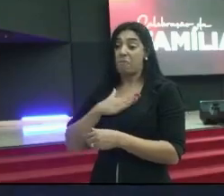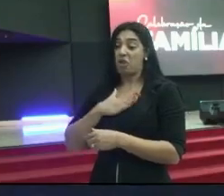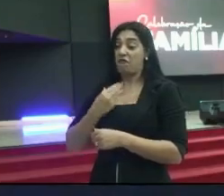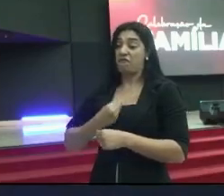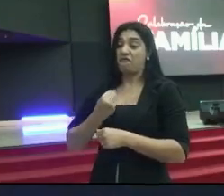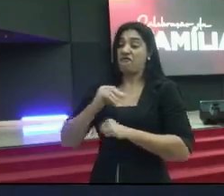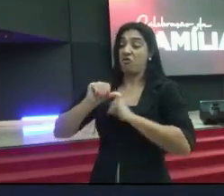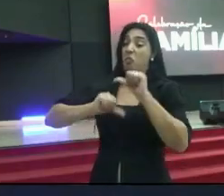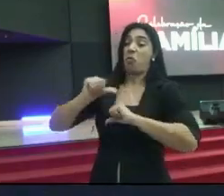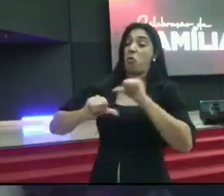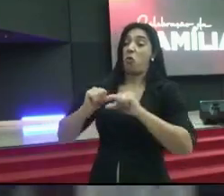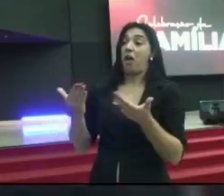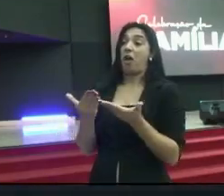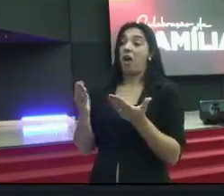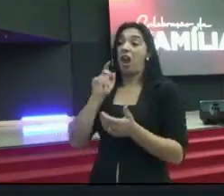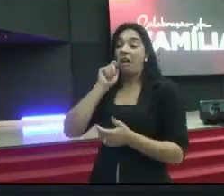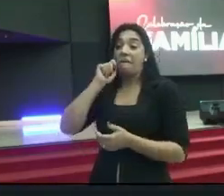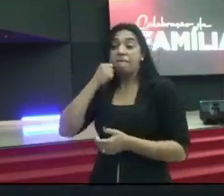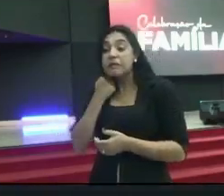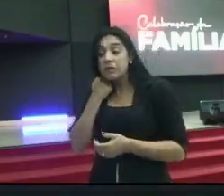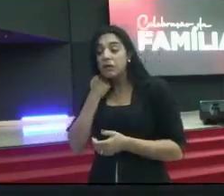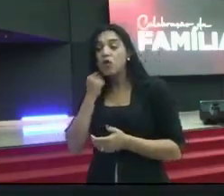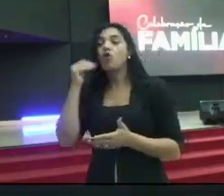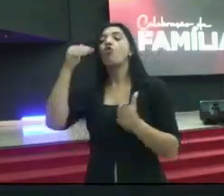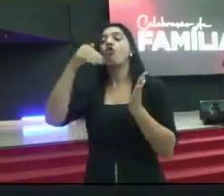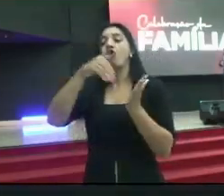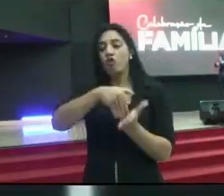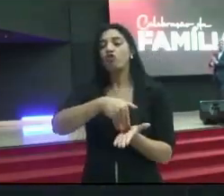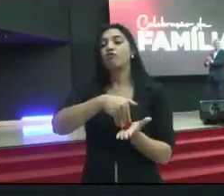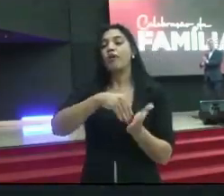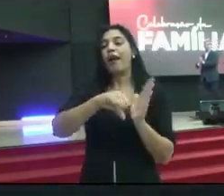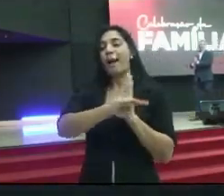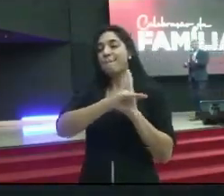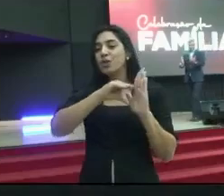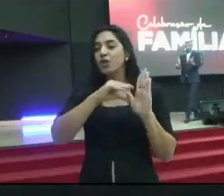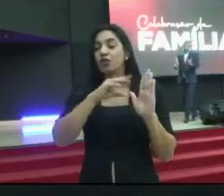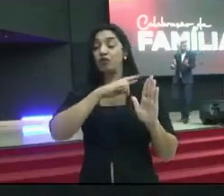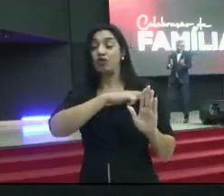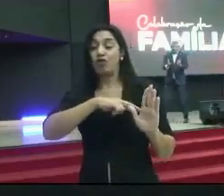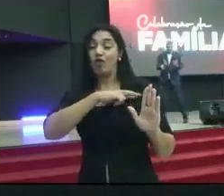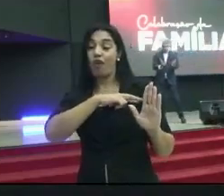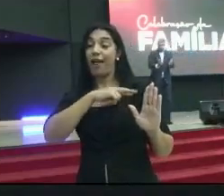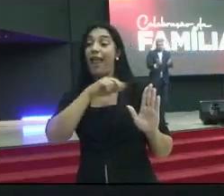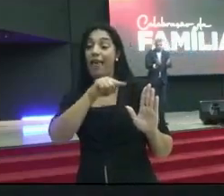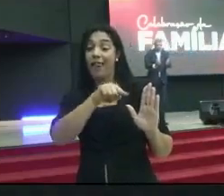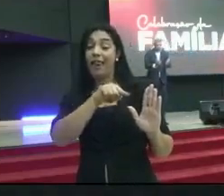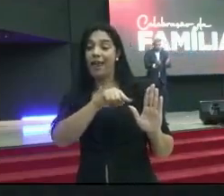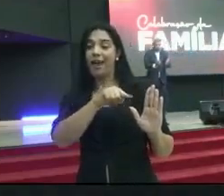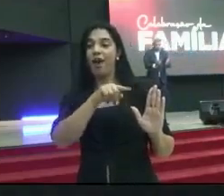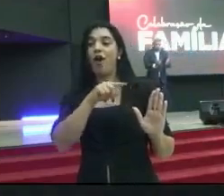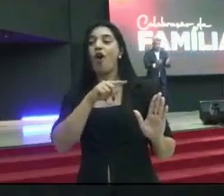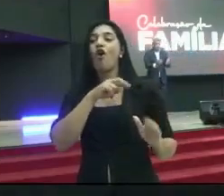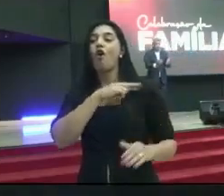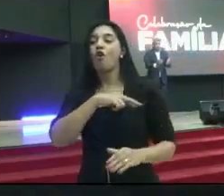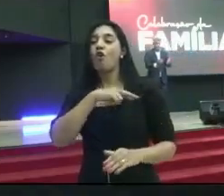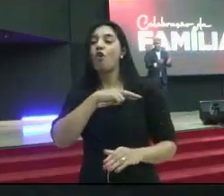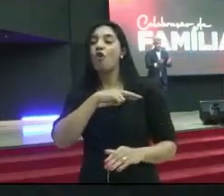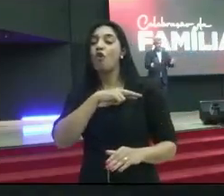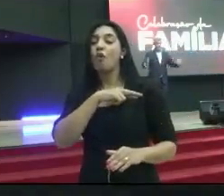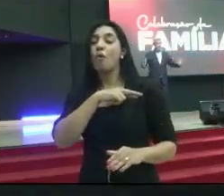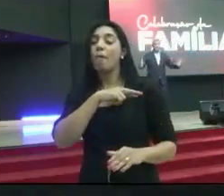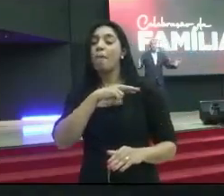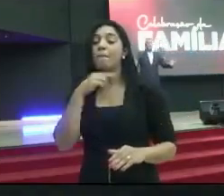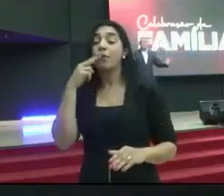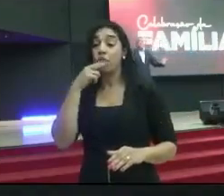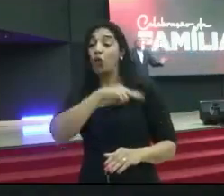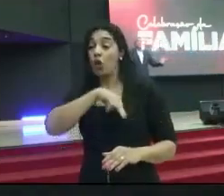amarga. Último capítulo de Ruth. Ela está com Obed no colo.